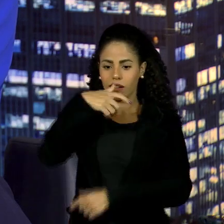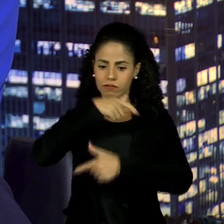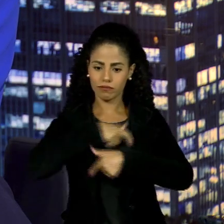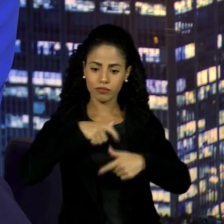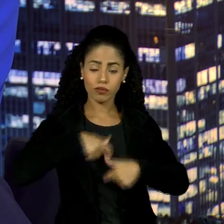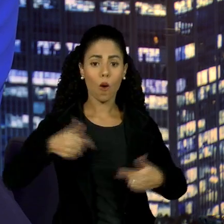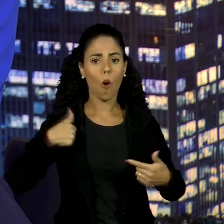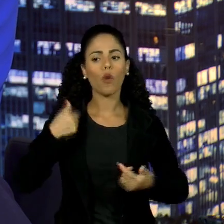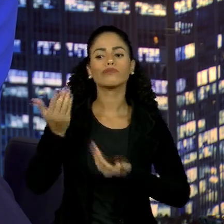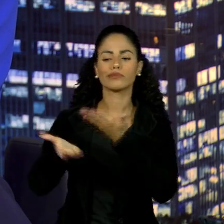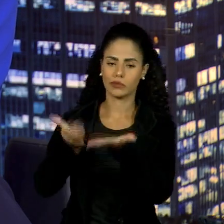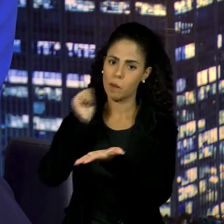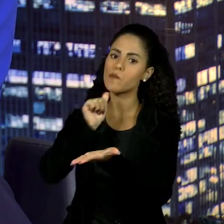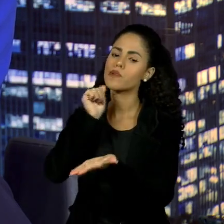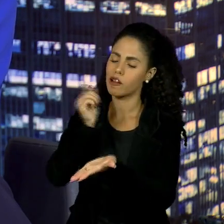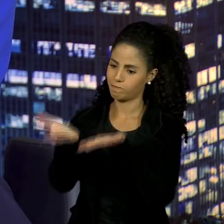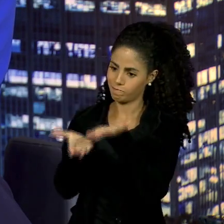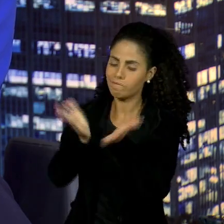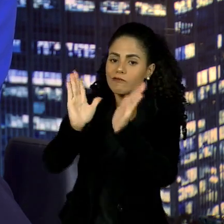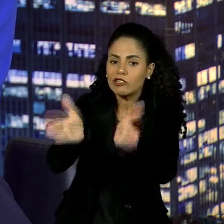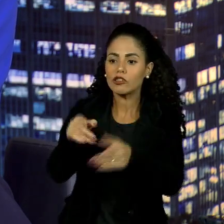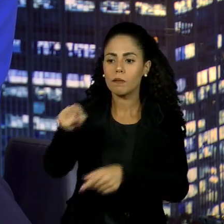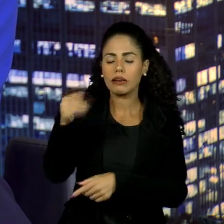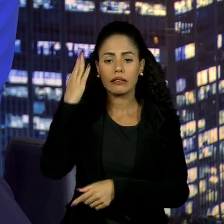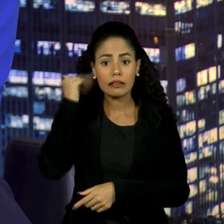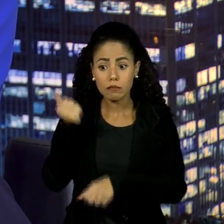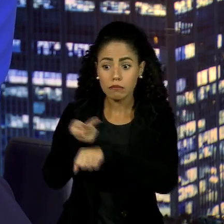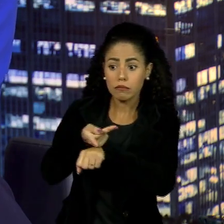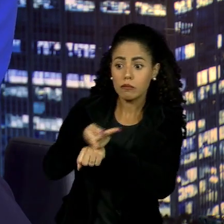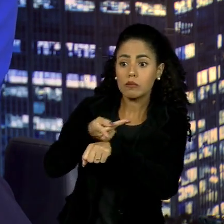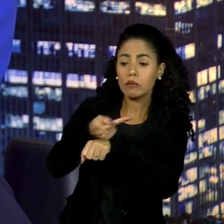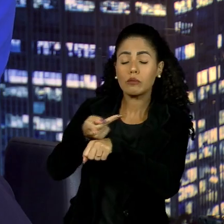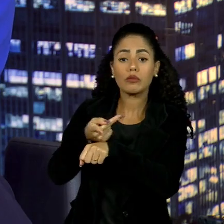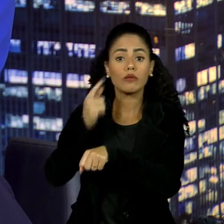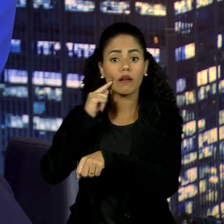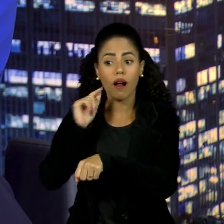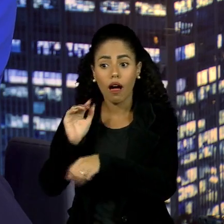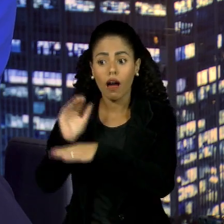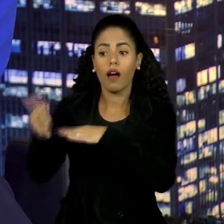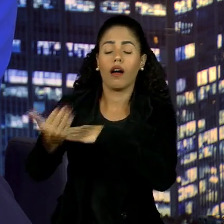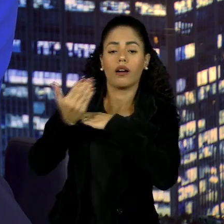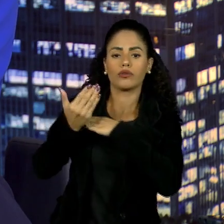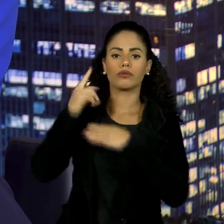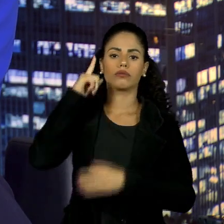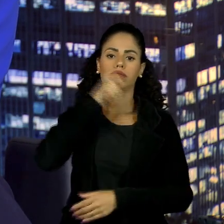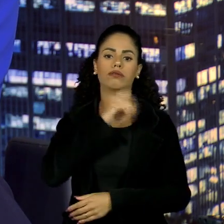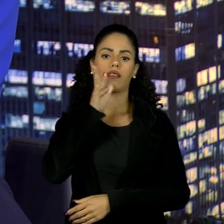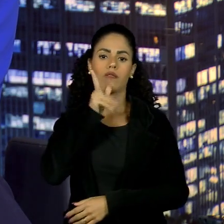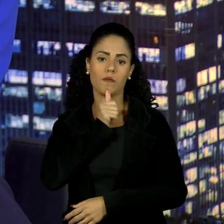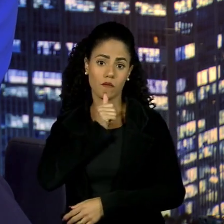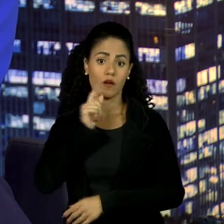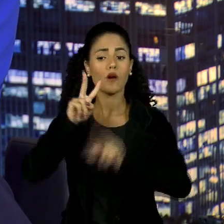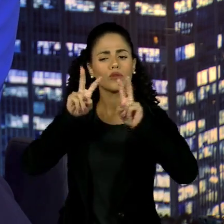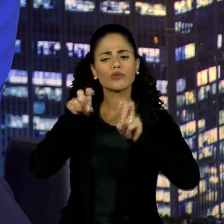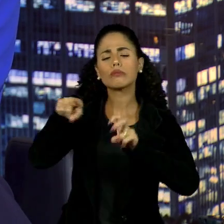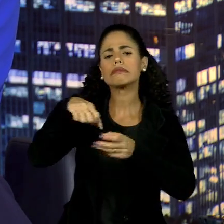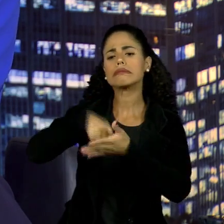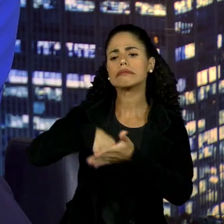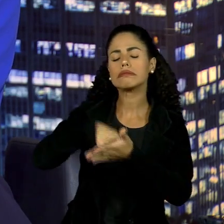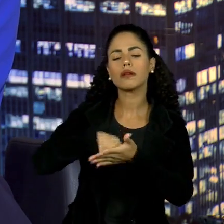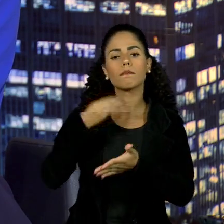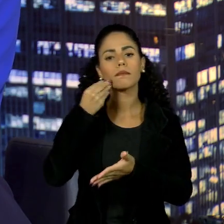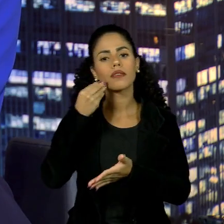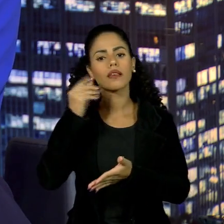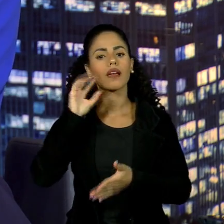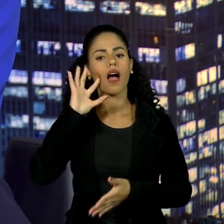faz acompanhamento psicológico, mas até ela procurar ajuda foi um longo caminho. E eu conversei com o marido sobre a luta para se